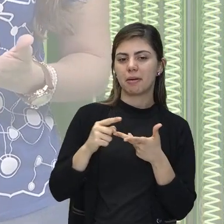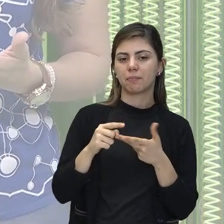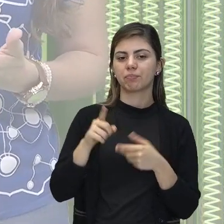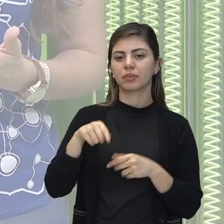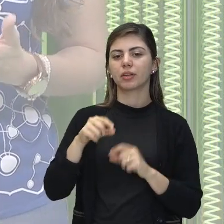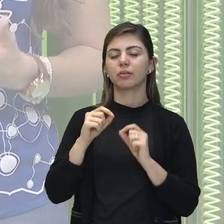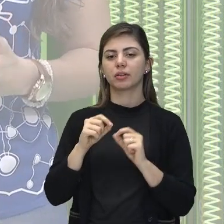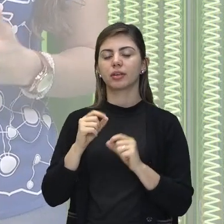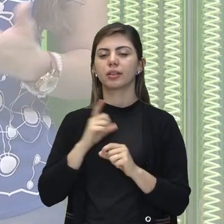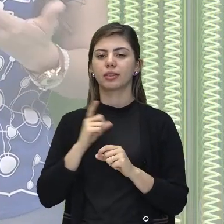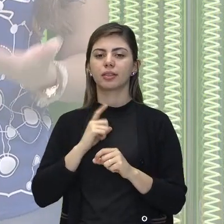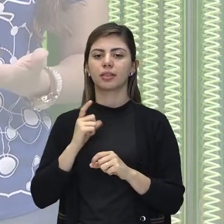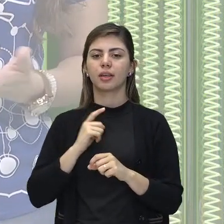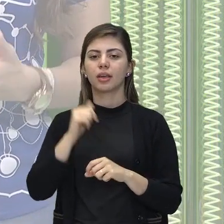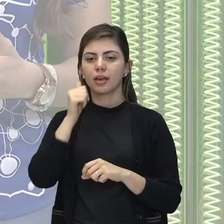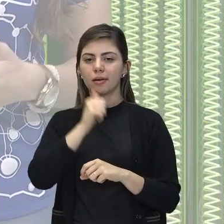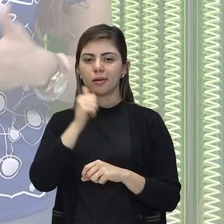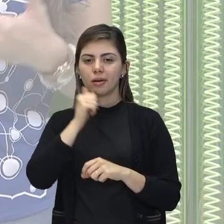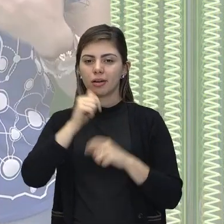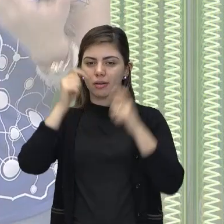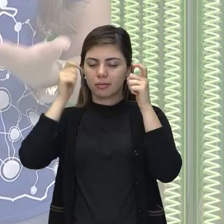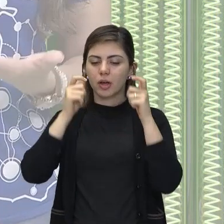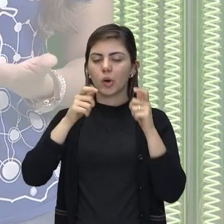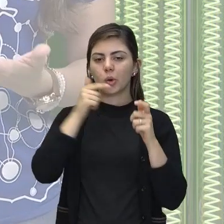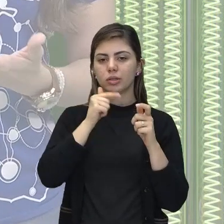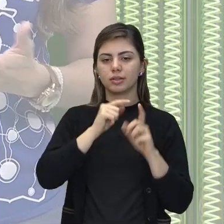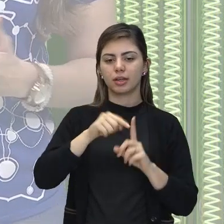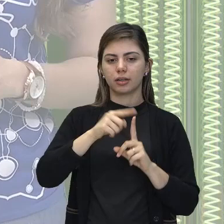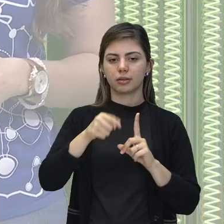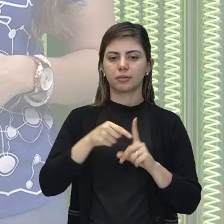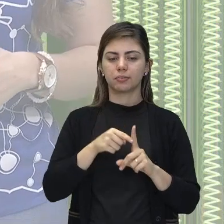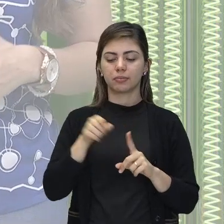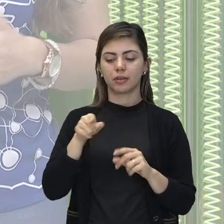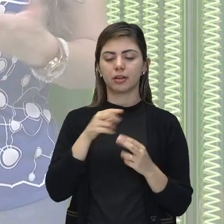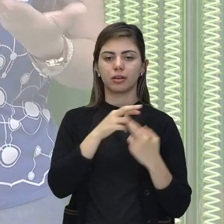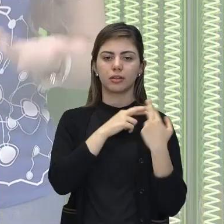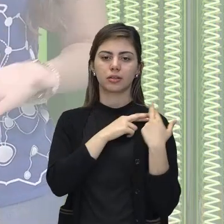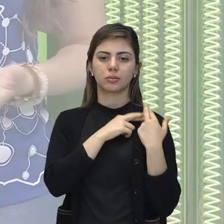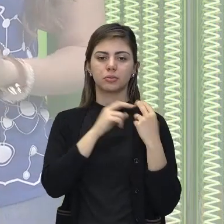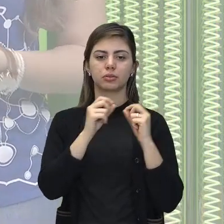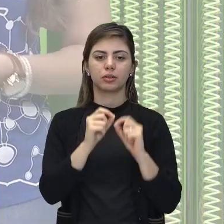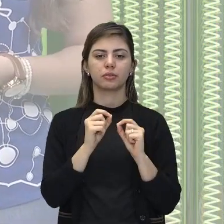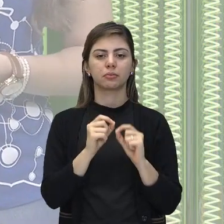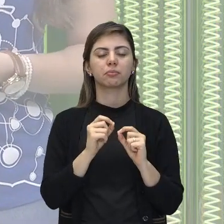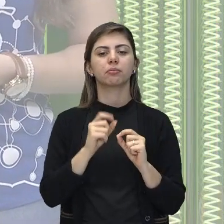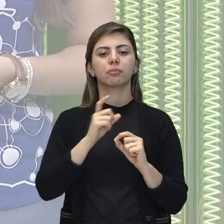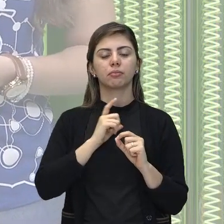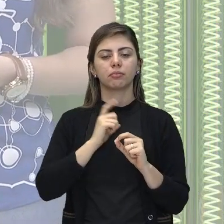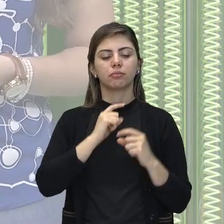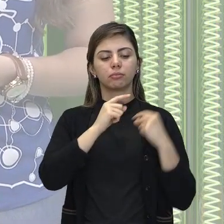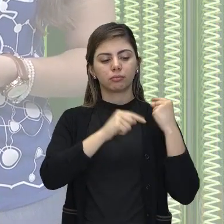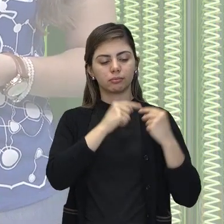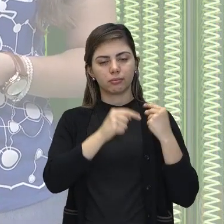da colmeia e é responsável pela postura dos ovos, é ela que vai dar aí